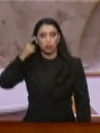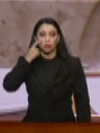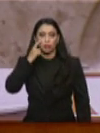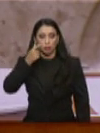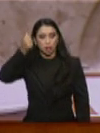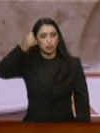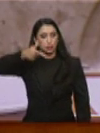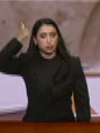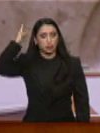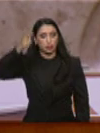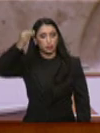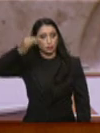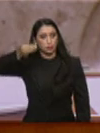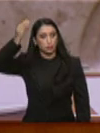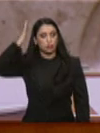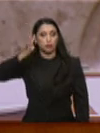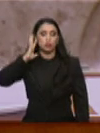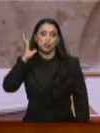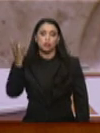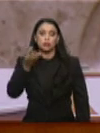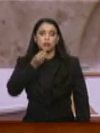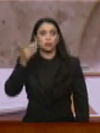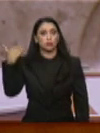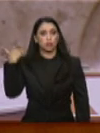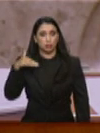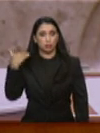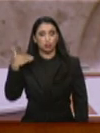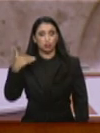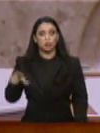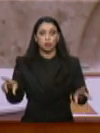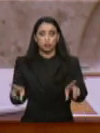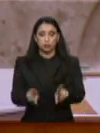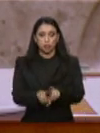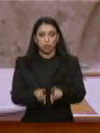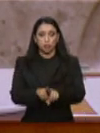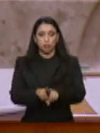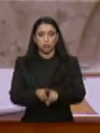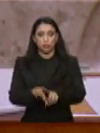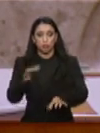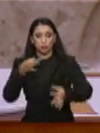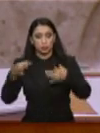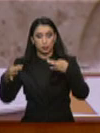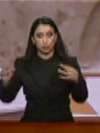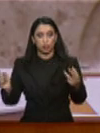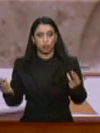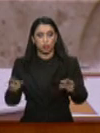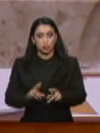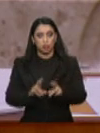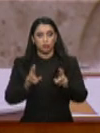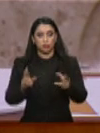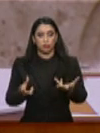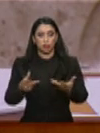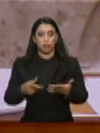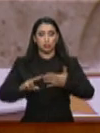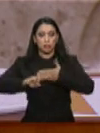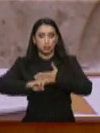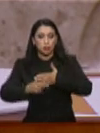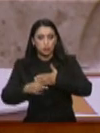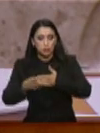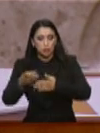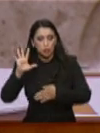de Moraes, Luiz Fux, Dias Toffoli e Carmen Lúcia, também com divergências no tocante à modulação dos efeitos